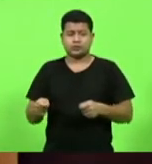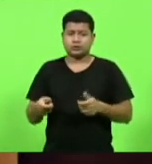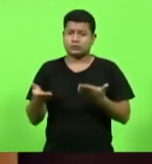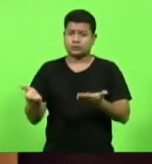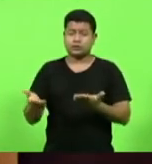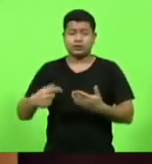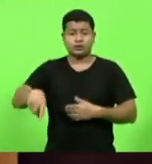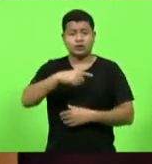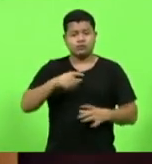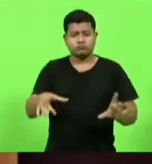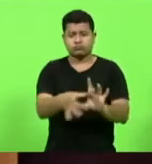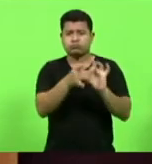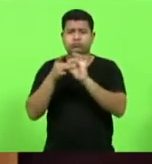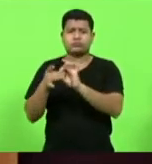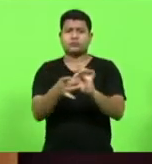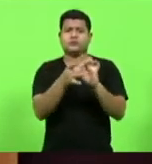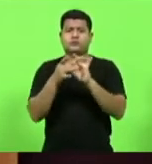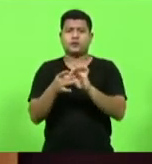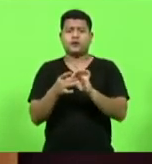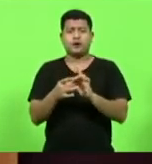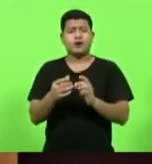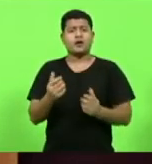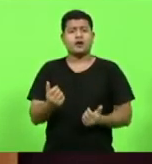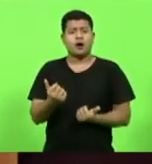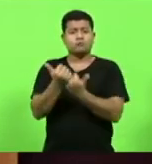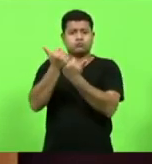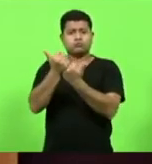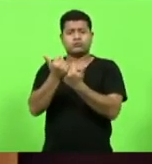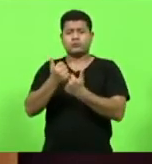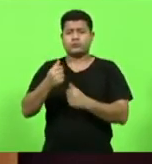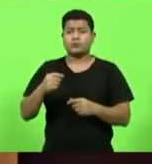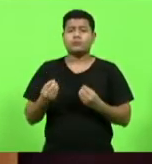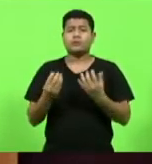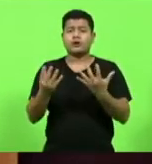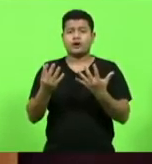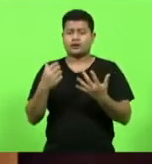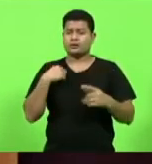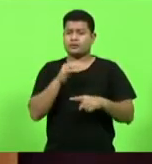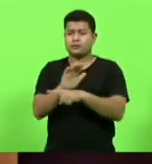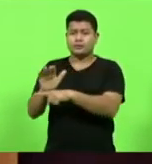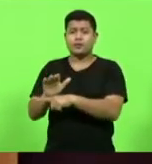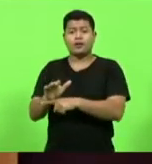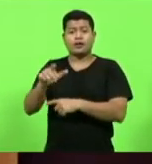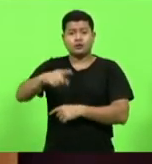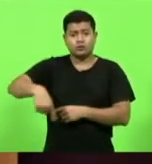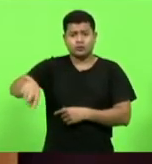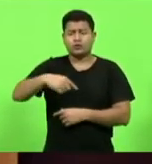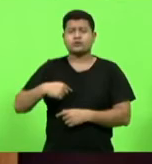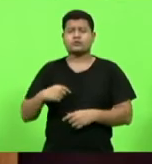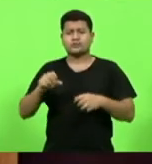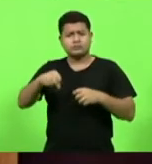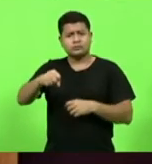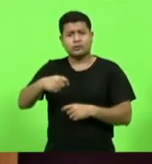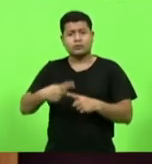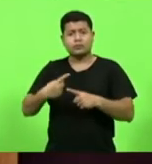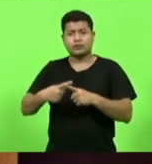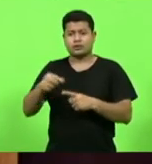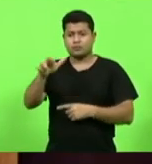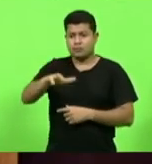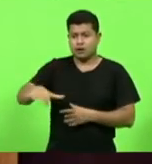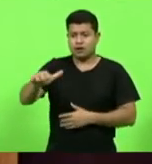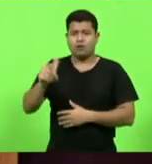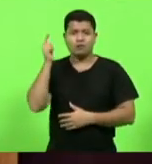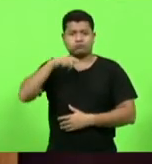unir as nossas forças, para unirmos todos em torno do Sul, todos sim, porque quando uma região se